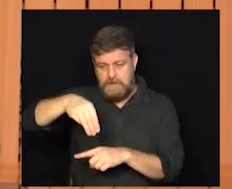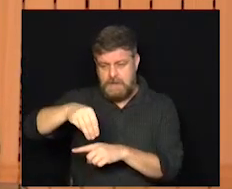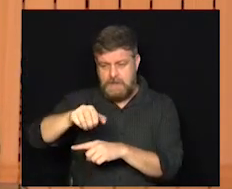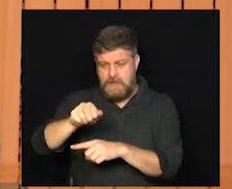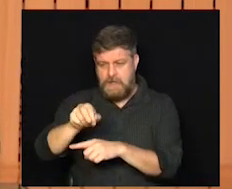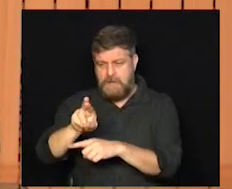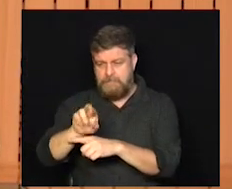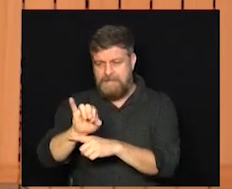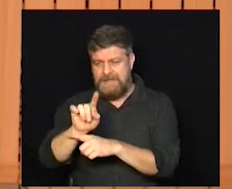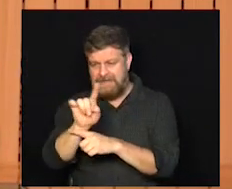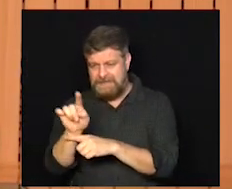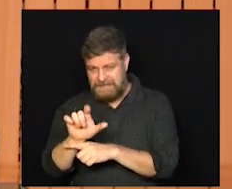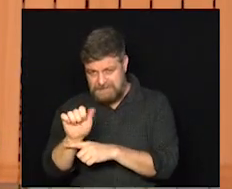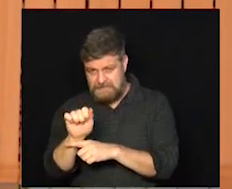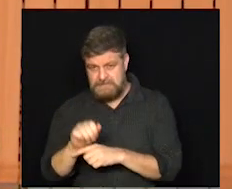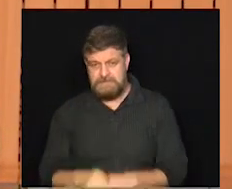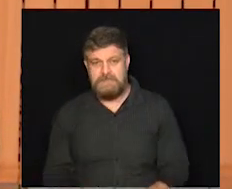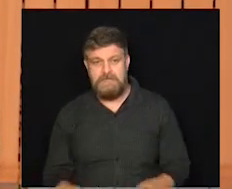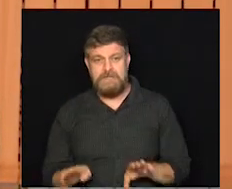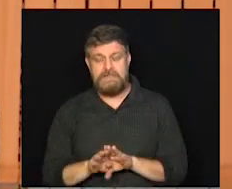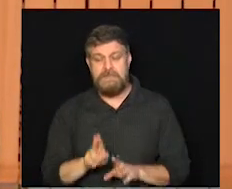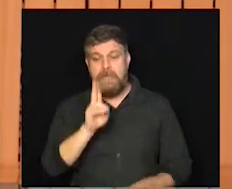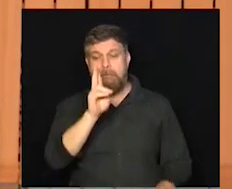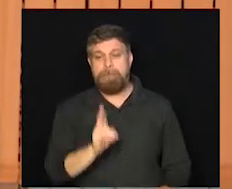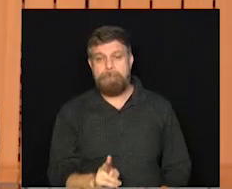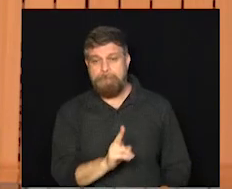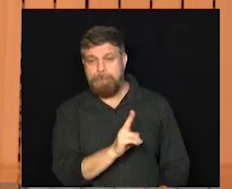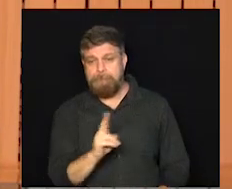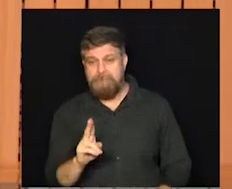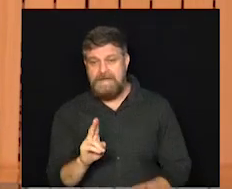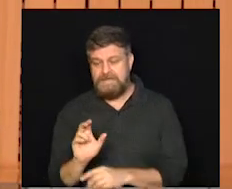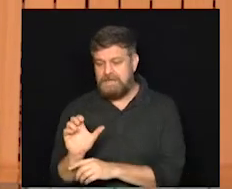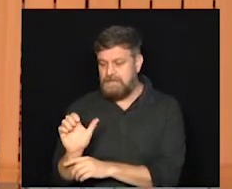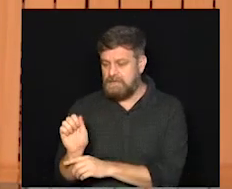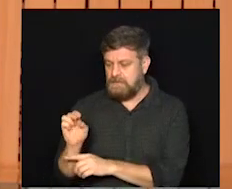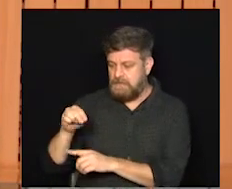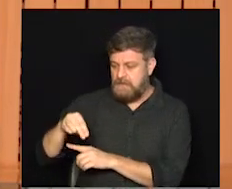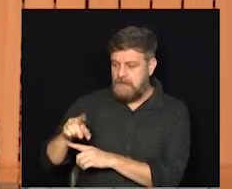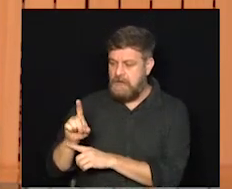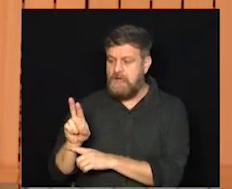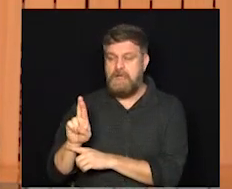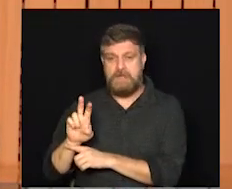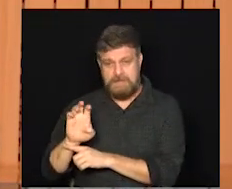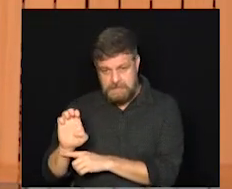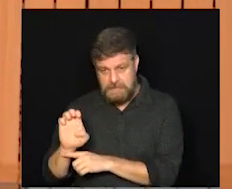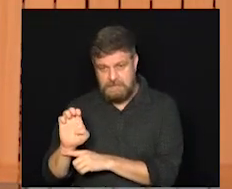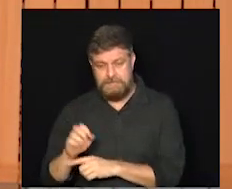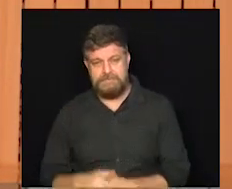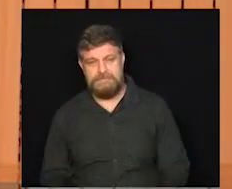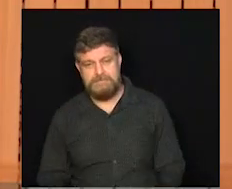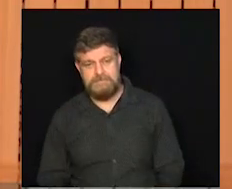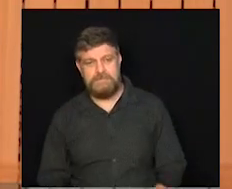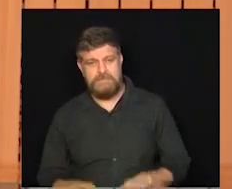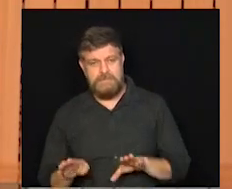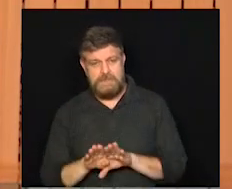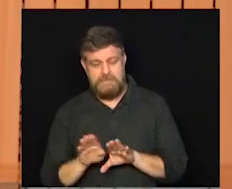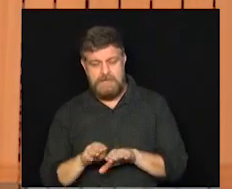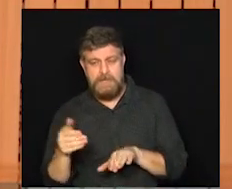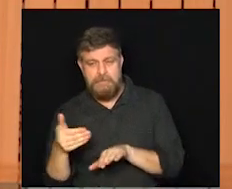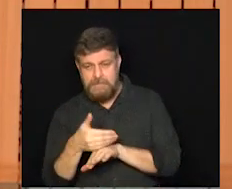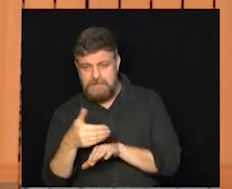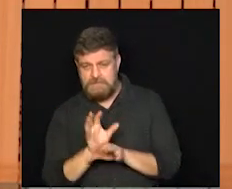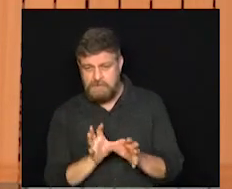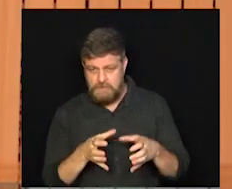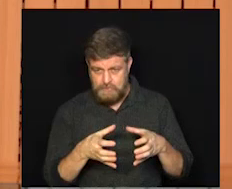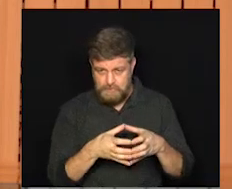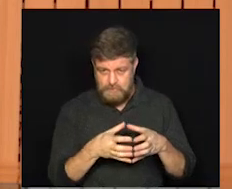e o padre André, que está aqui também conosco. Quero também anunciar que fazem parte da comissão, além do vereador